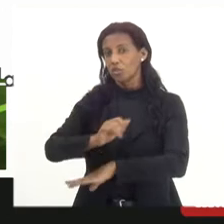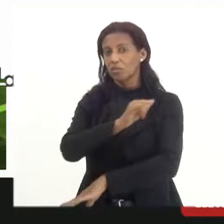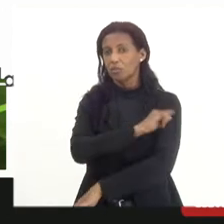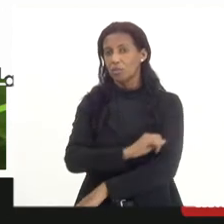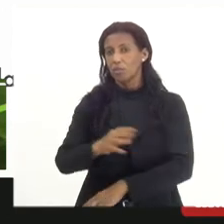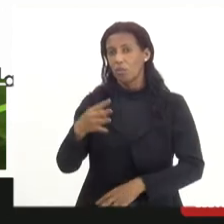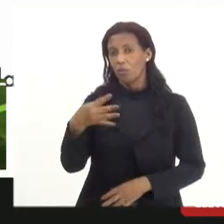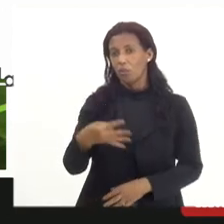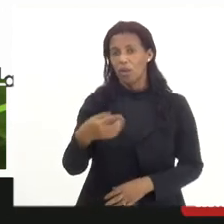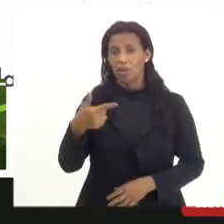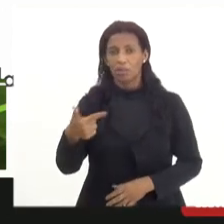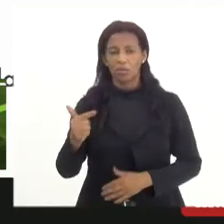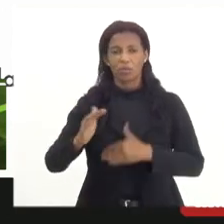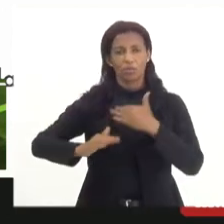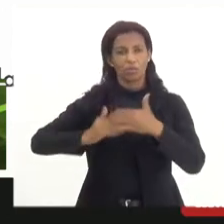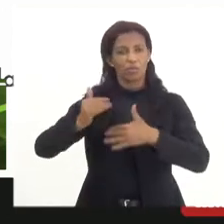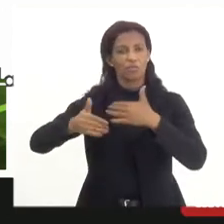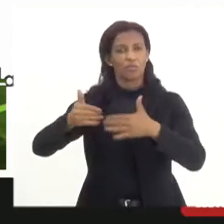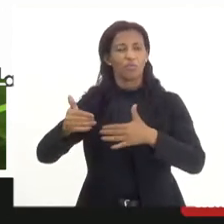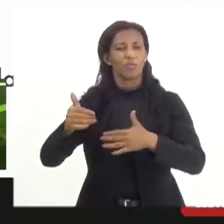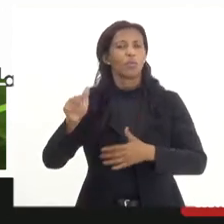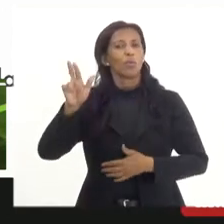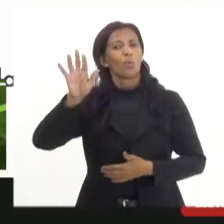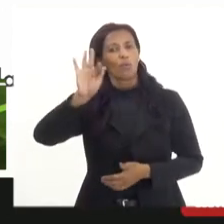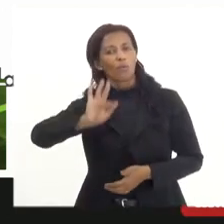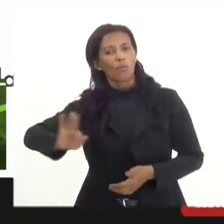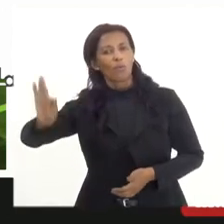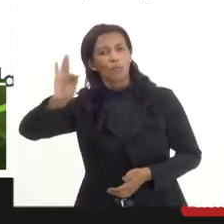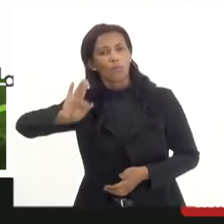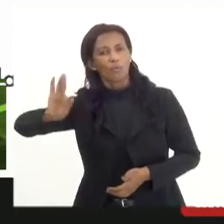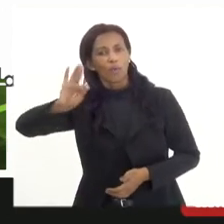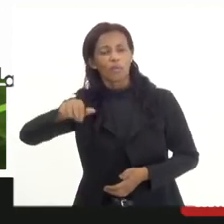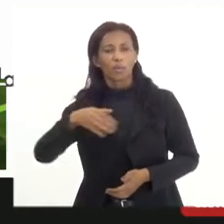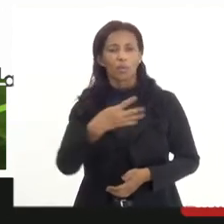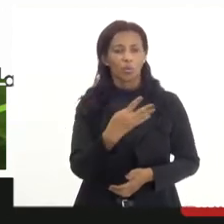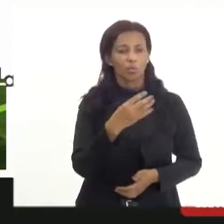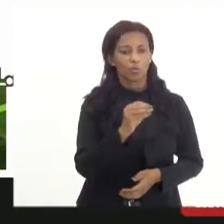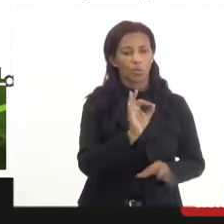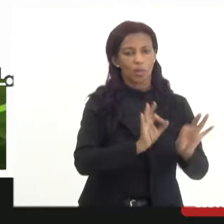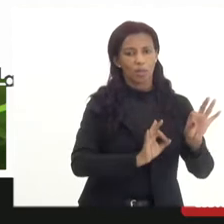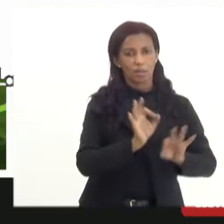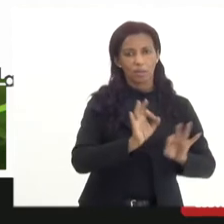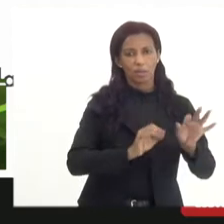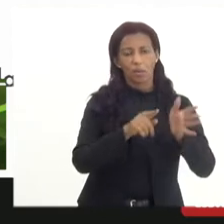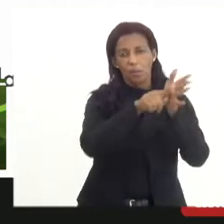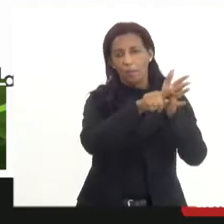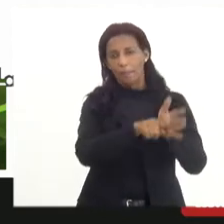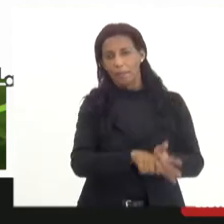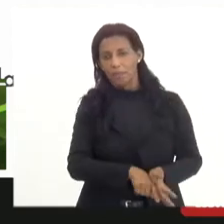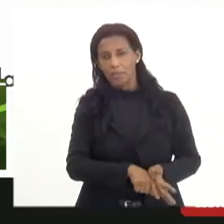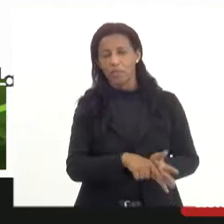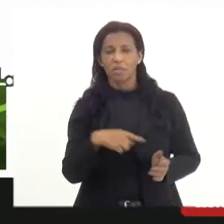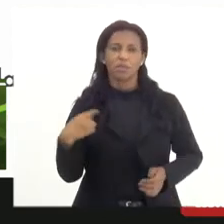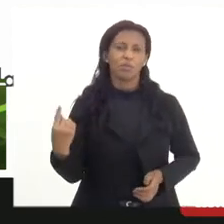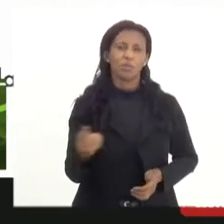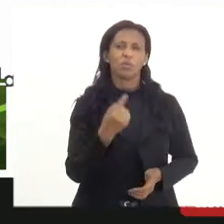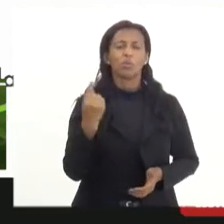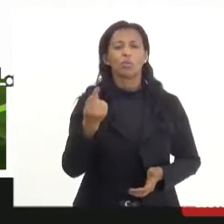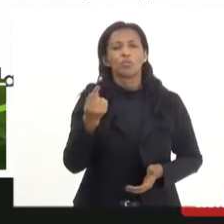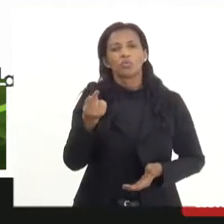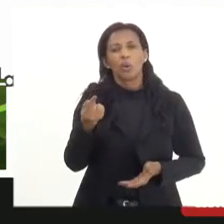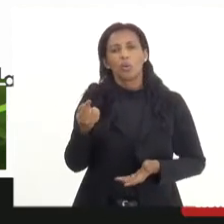São 42 desenvolvidos com universidades e outros 40 projetos com instituições de pesquisa ou com os nossos